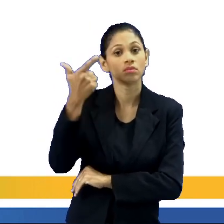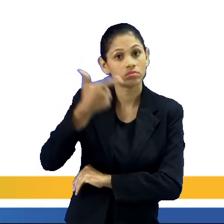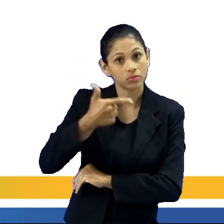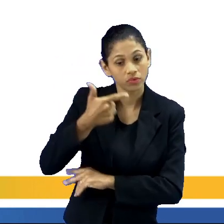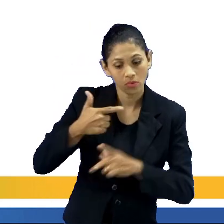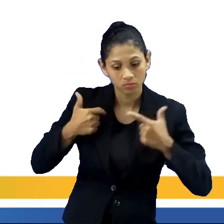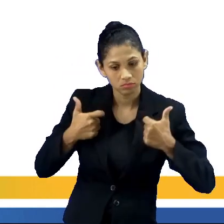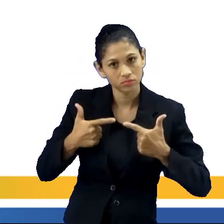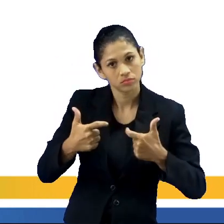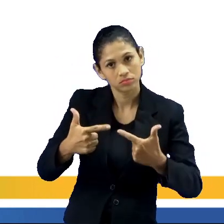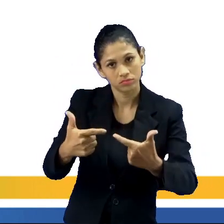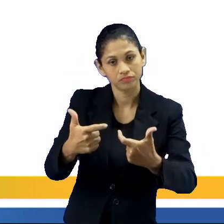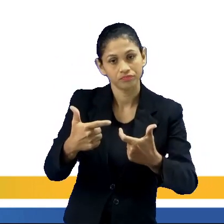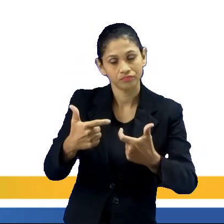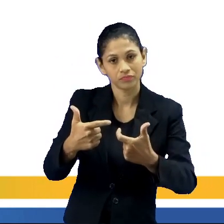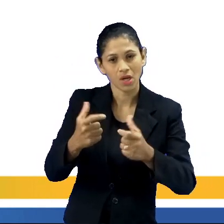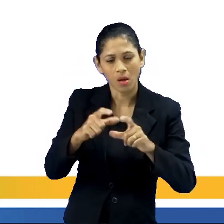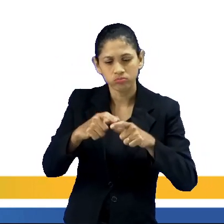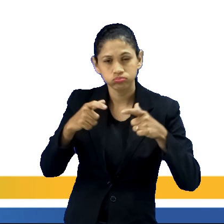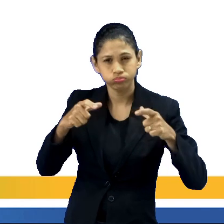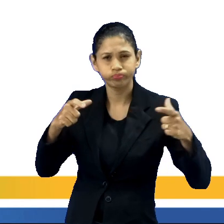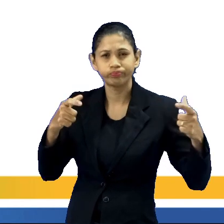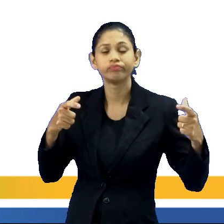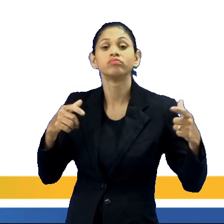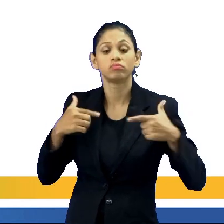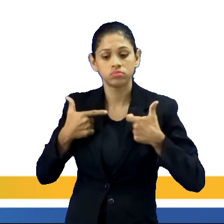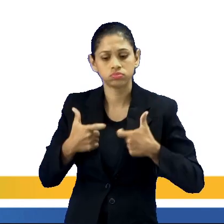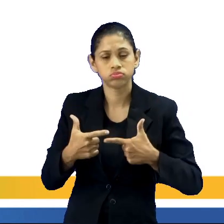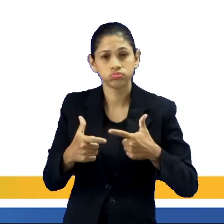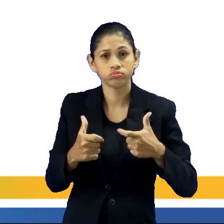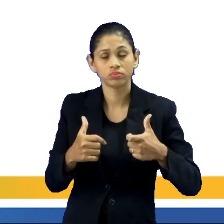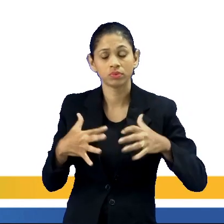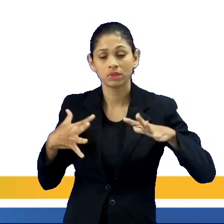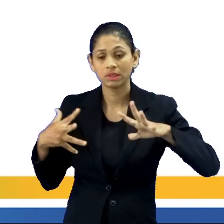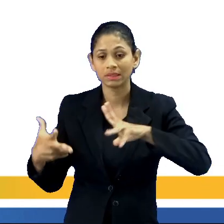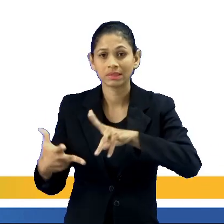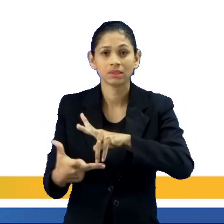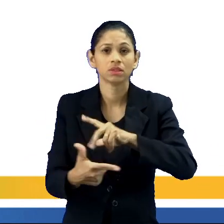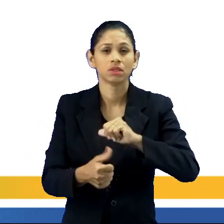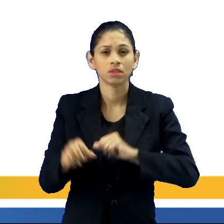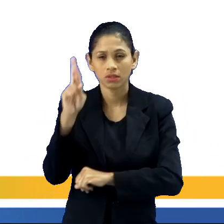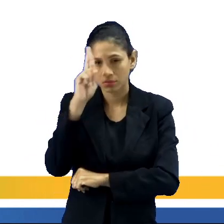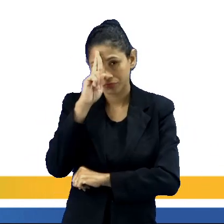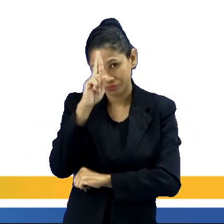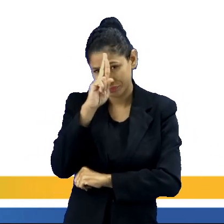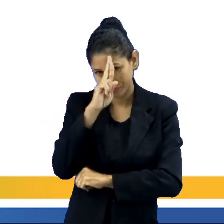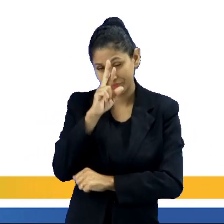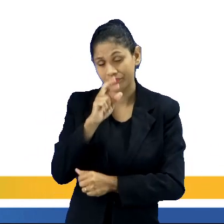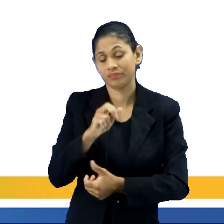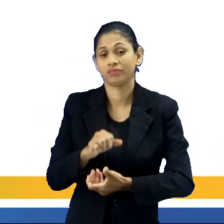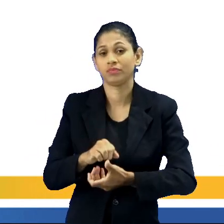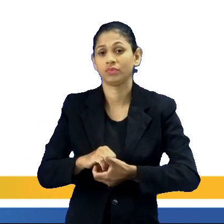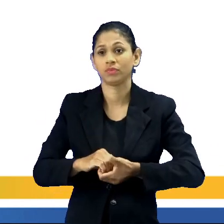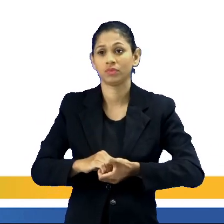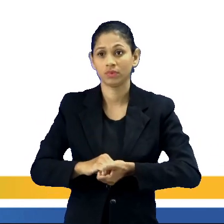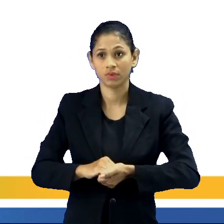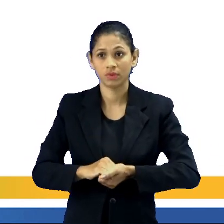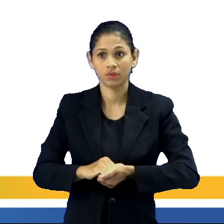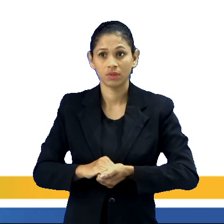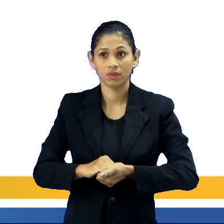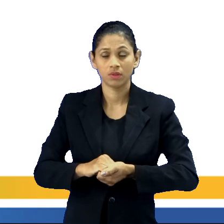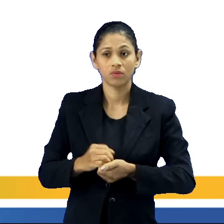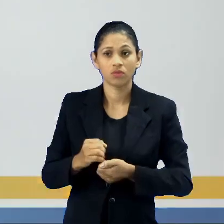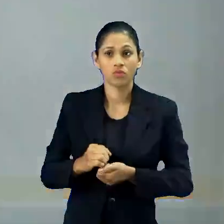Guerra Mundial, a maior guerra da história da humanidade, marcada pelos horrores do Holocausto e